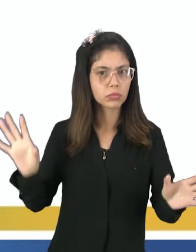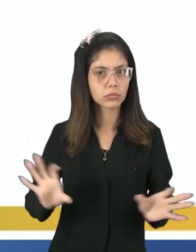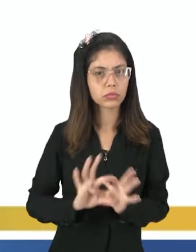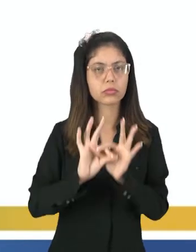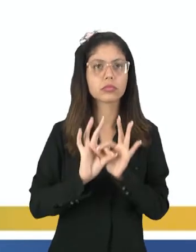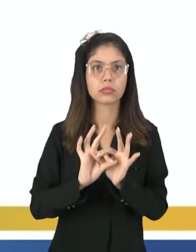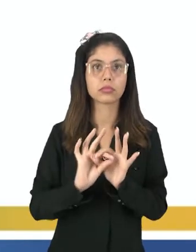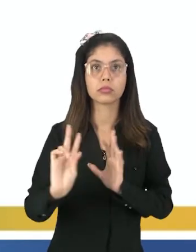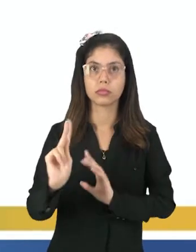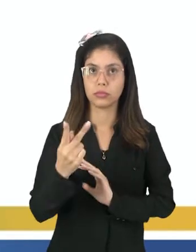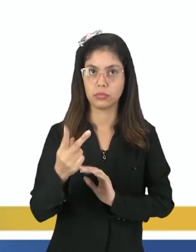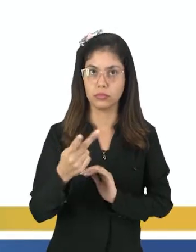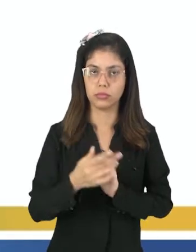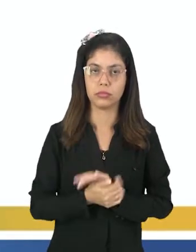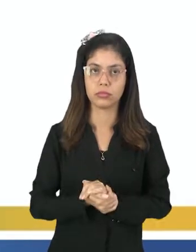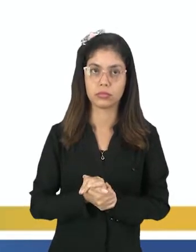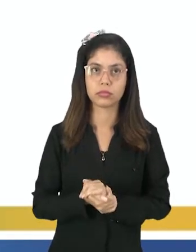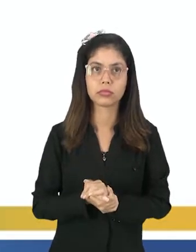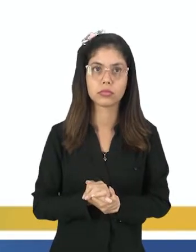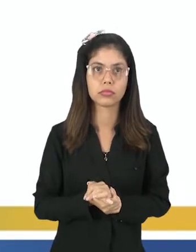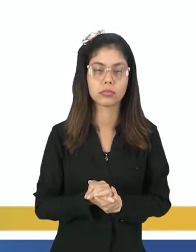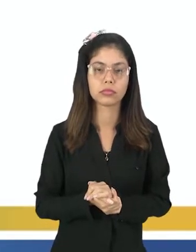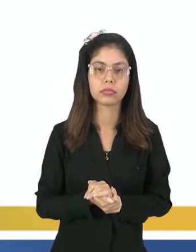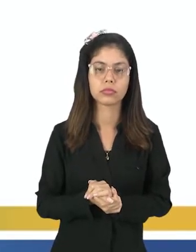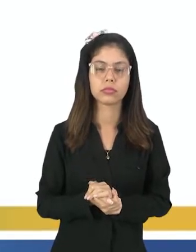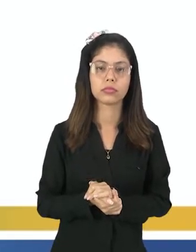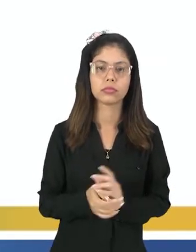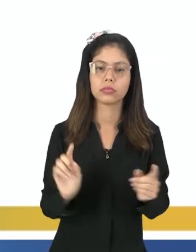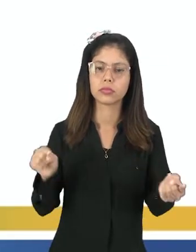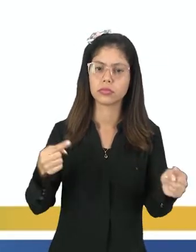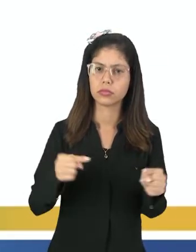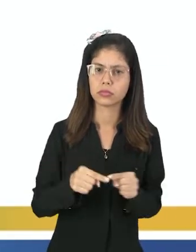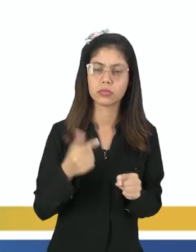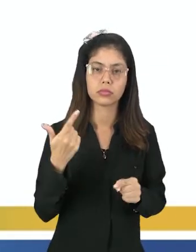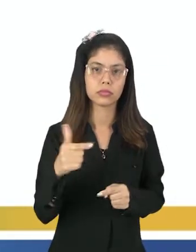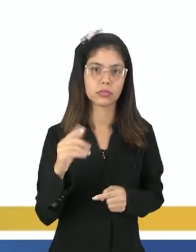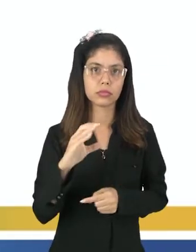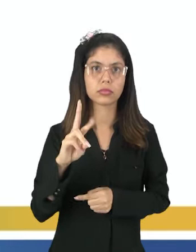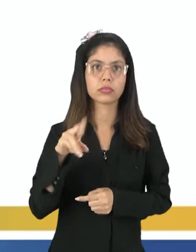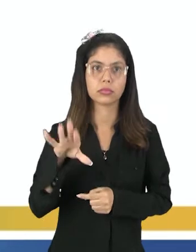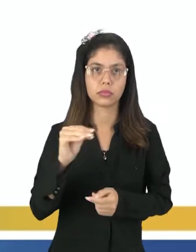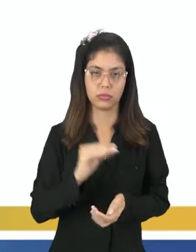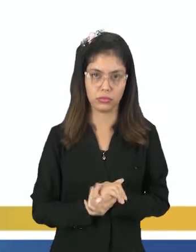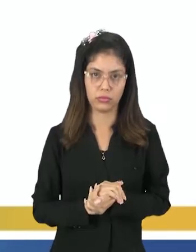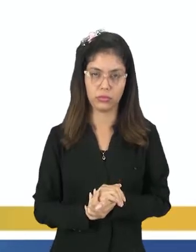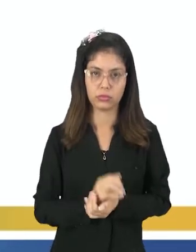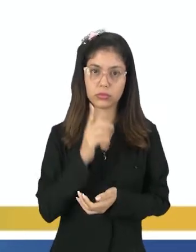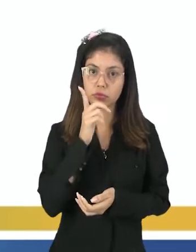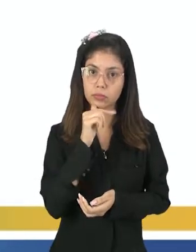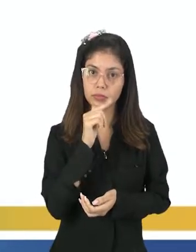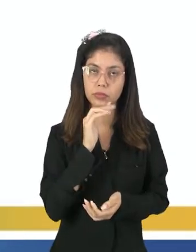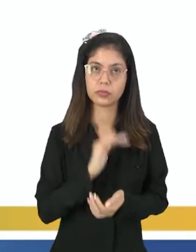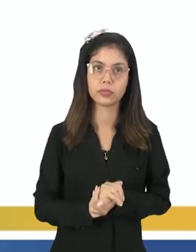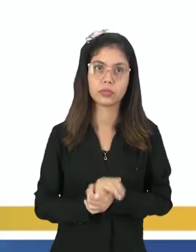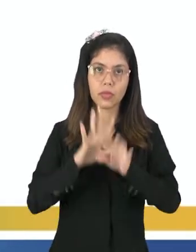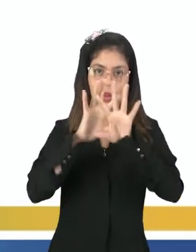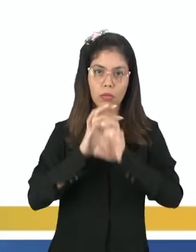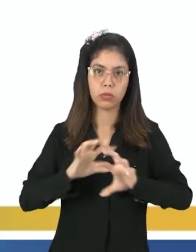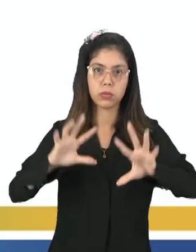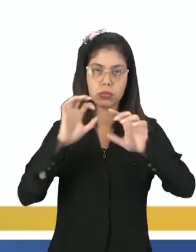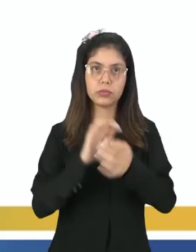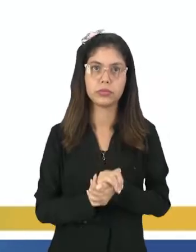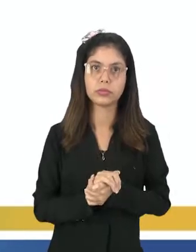ligação com hidrogênio, não há uma ligação assim próxima, que não tem carbono, nós temos aí água, gás